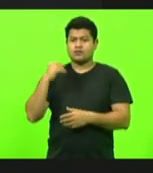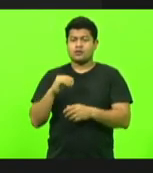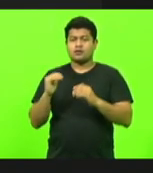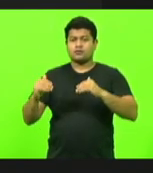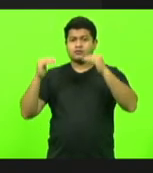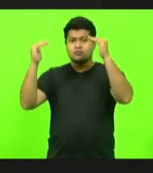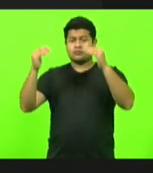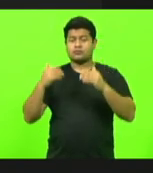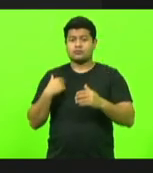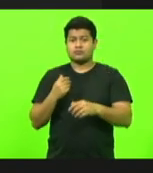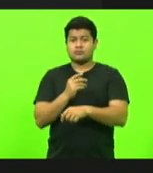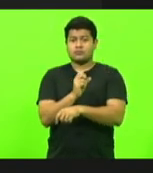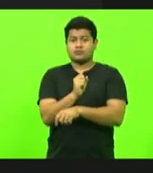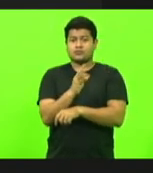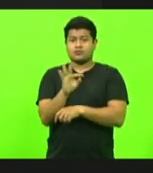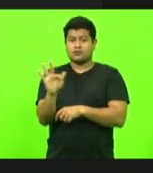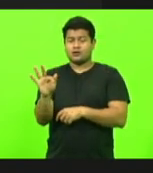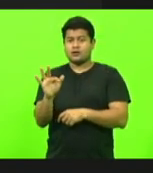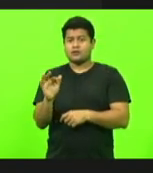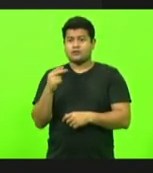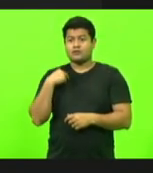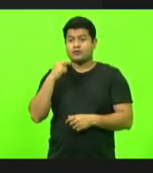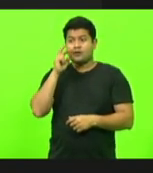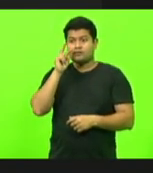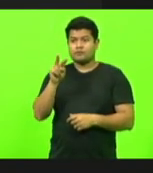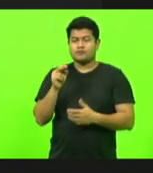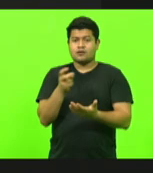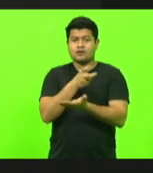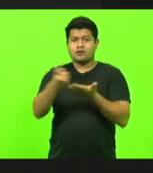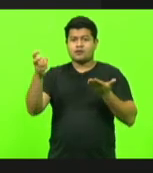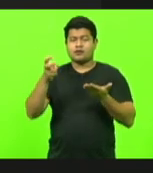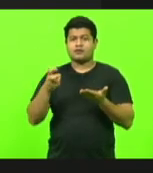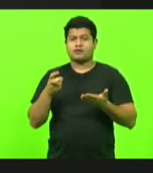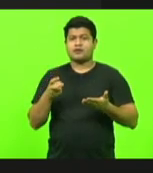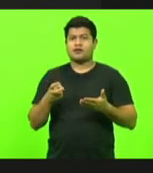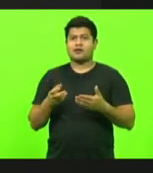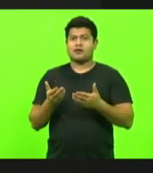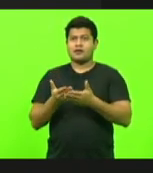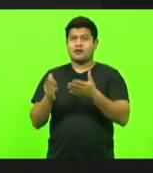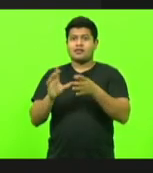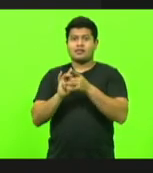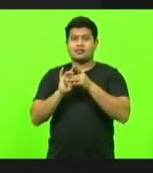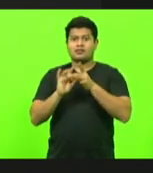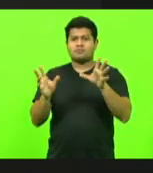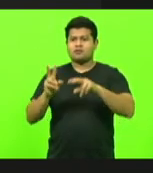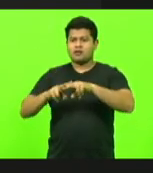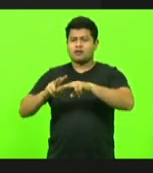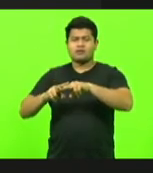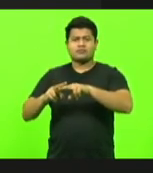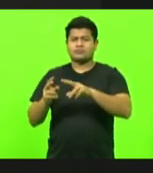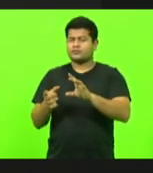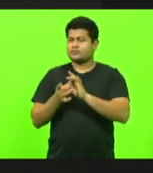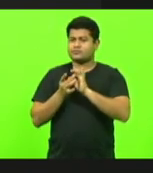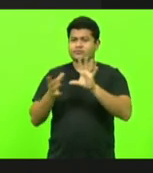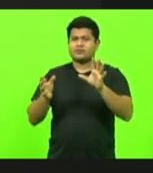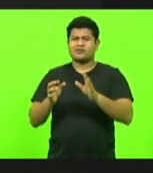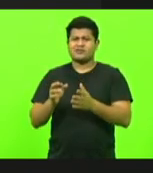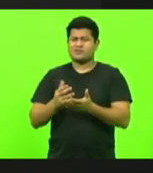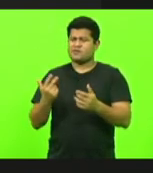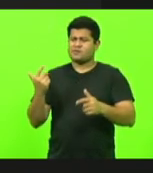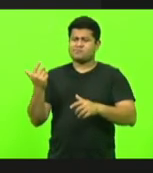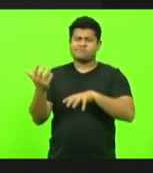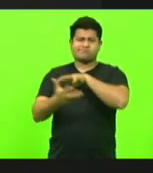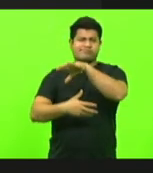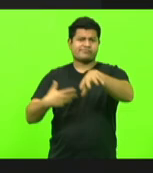época da queda da Dilma, já vinham com decisões arbitrárias, libertando os condenados, eles fazem uma farra, né? E